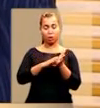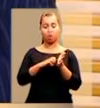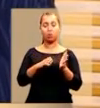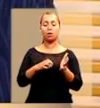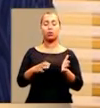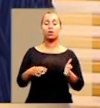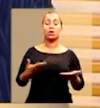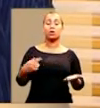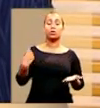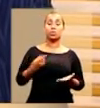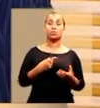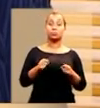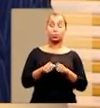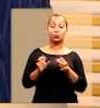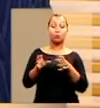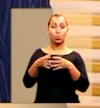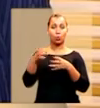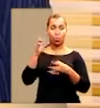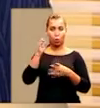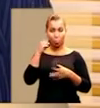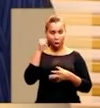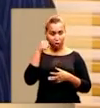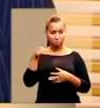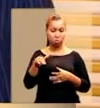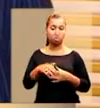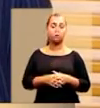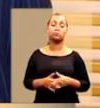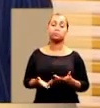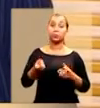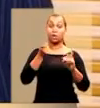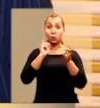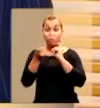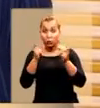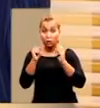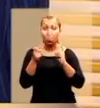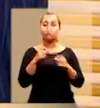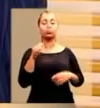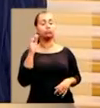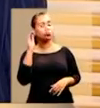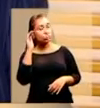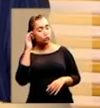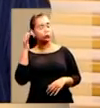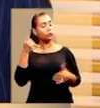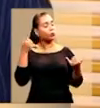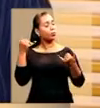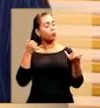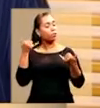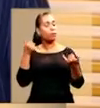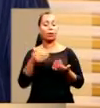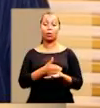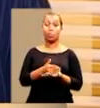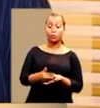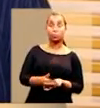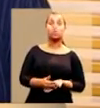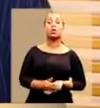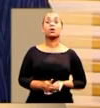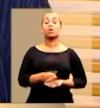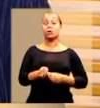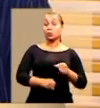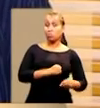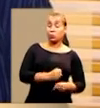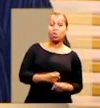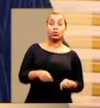corpo técnico, nós fizemos com a classe artística. Entendi. Fizemos reuniões que a gente chamou de escuta desde o começo do ano. Agora nós